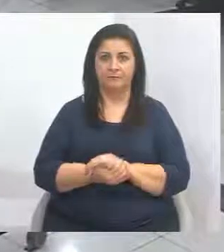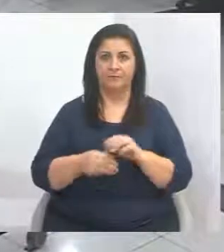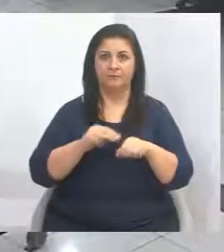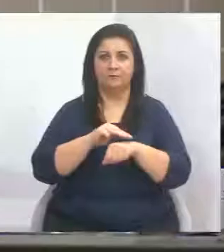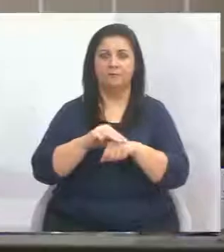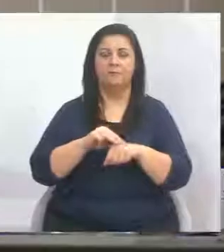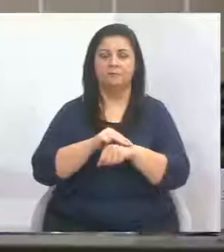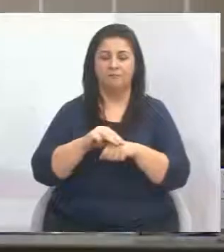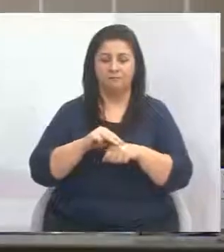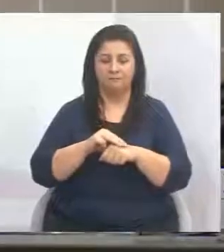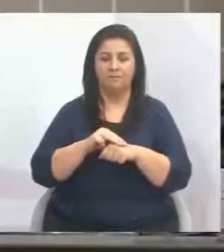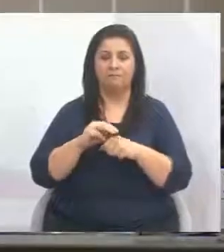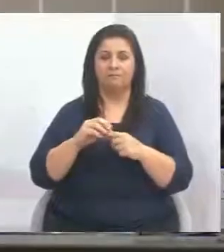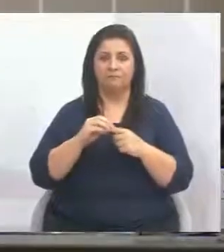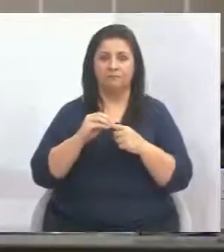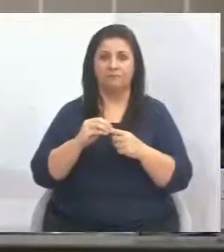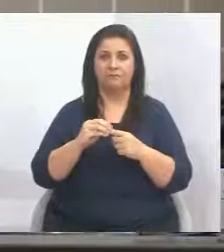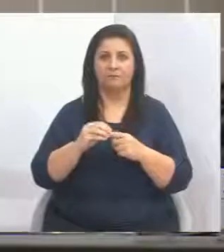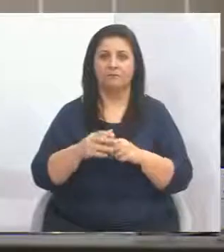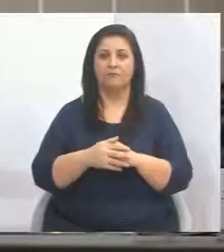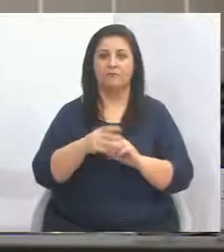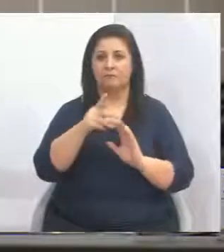Discussão única do veto número